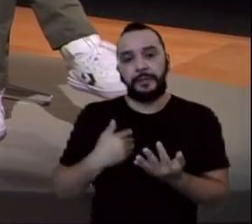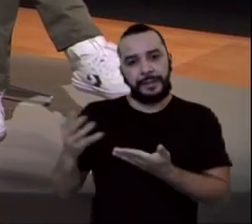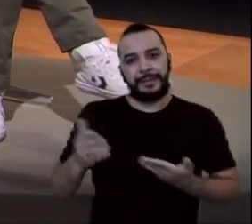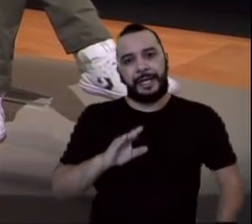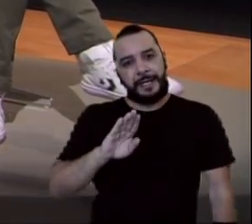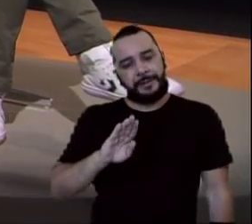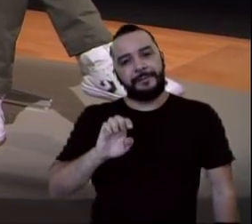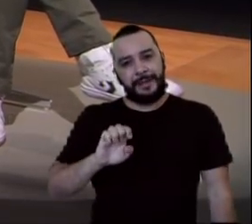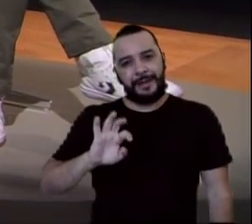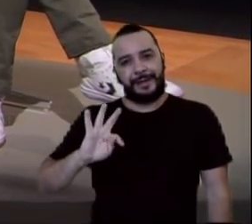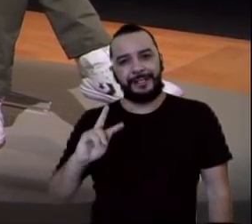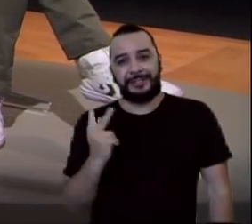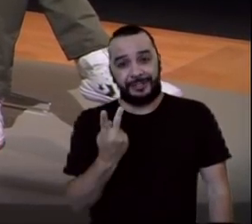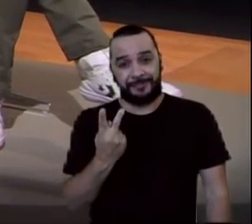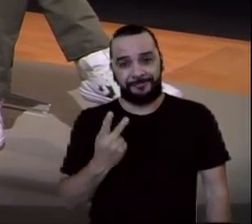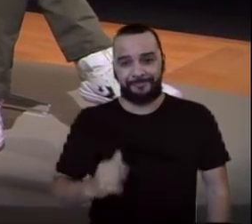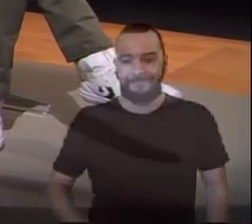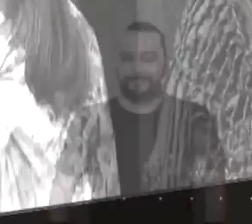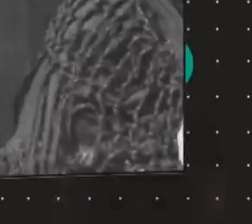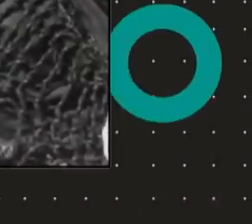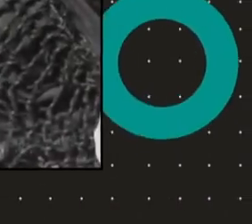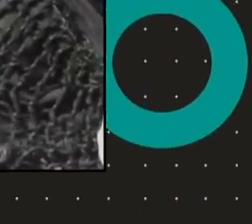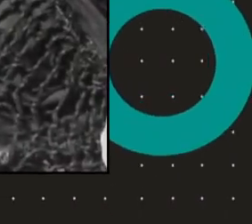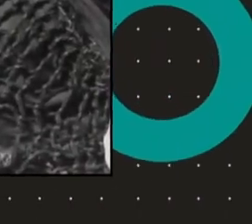prazer que recebemos Beth Goulart.